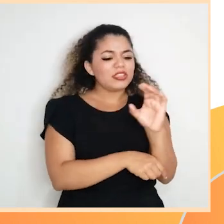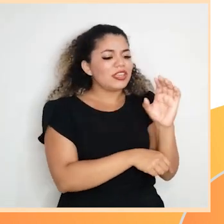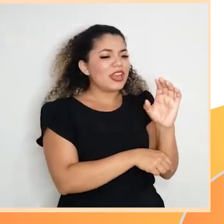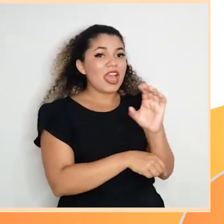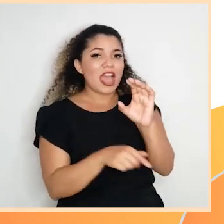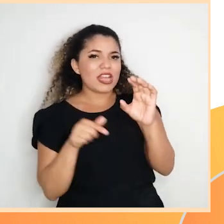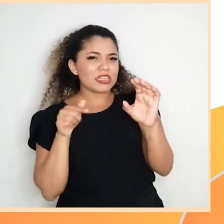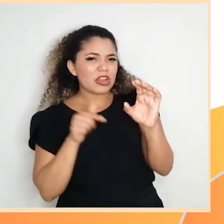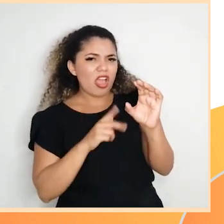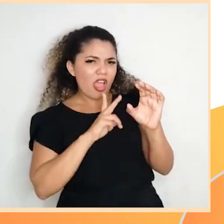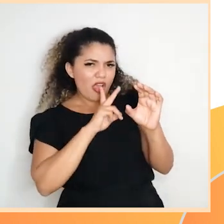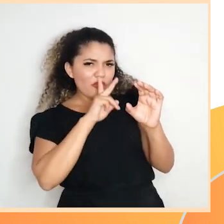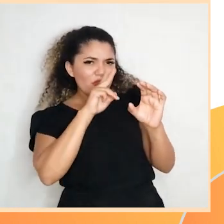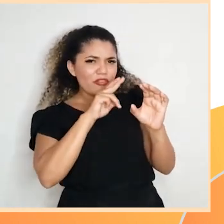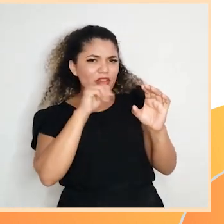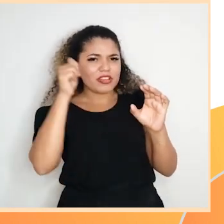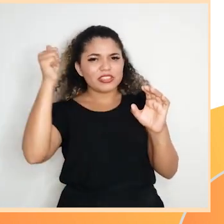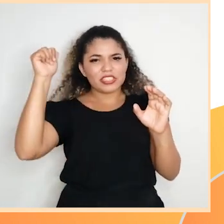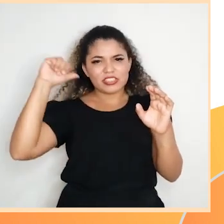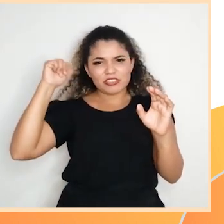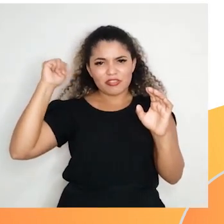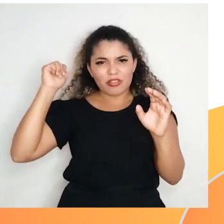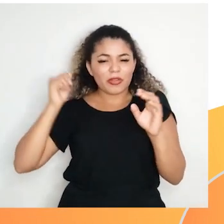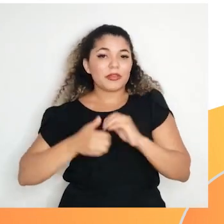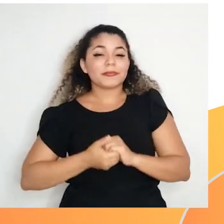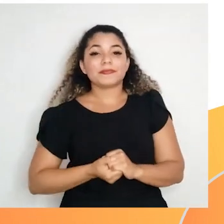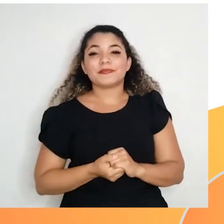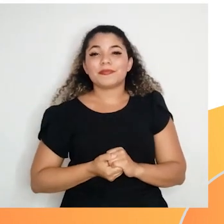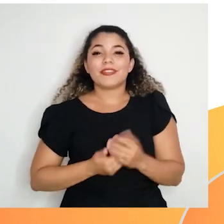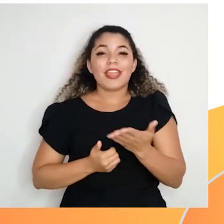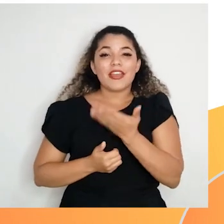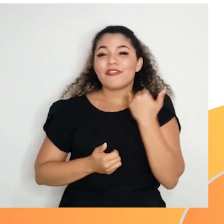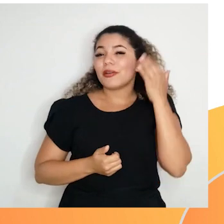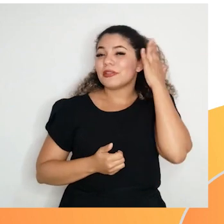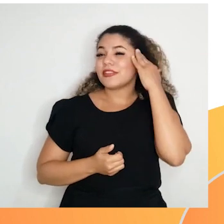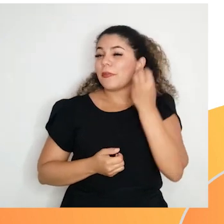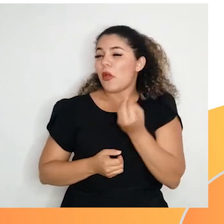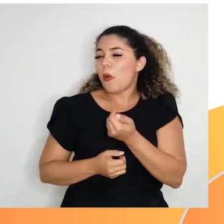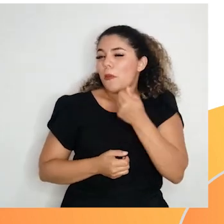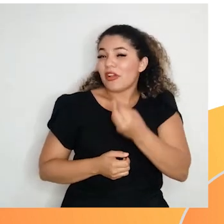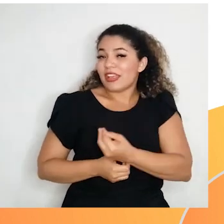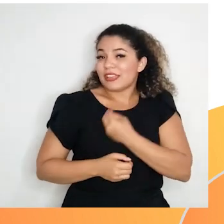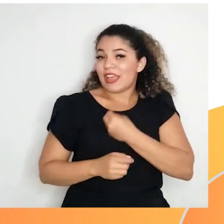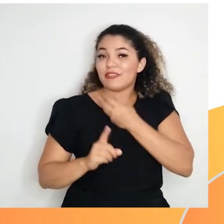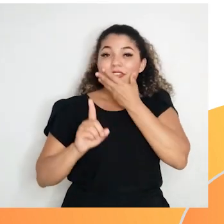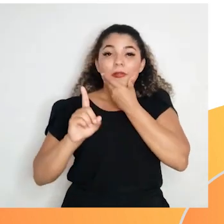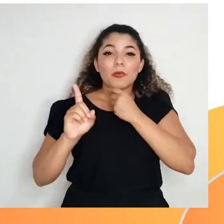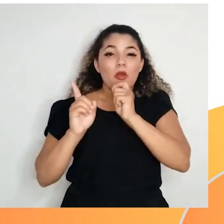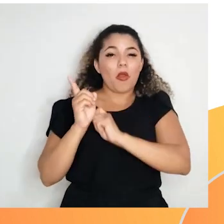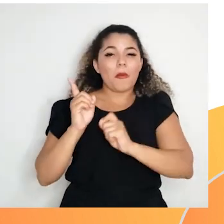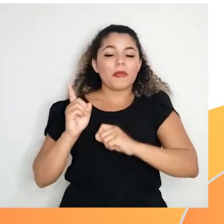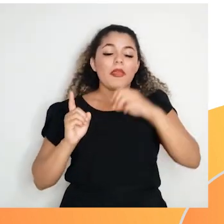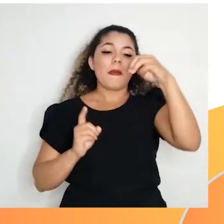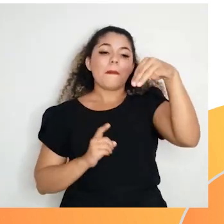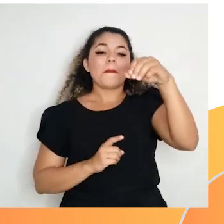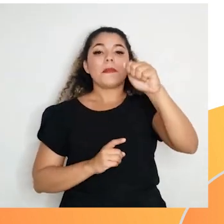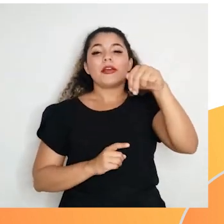girassóis ardentes de Van Gogh. Vamos saber um pouquinho sobre a vida do Manuel de Barros,